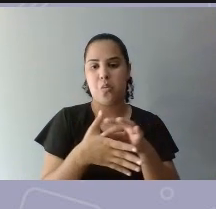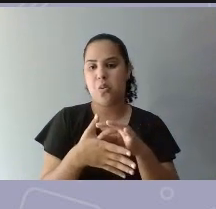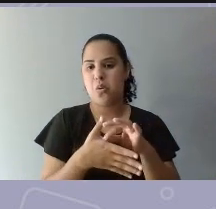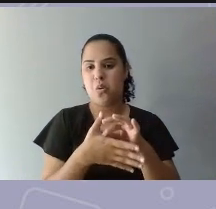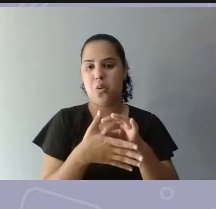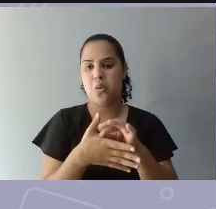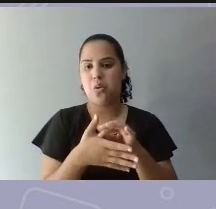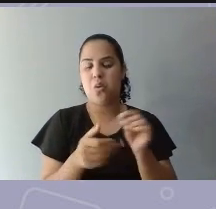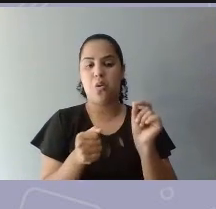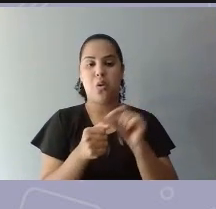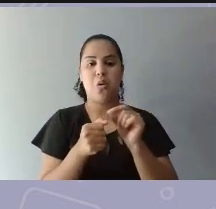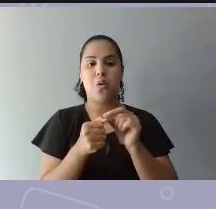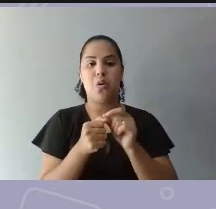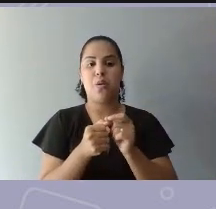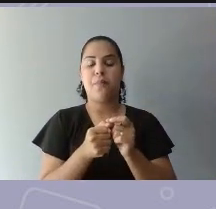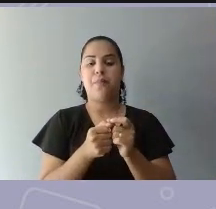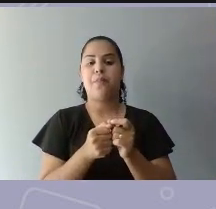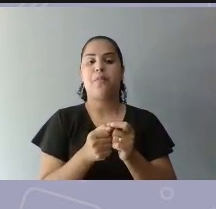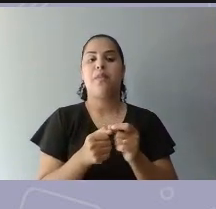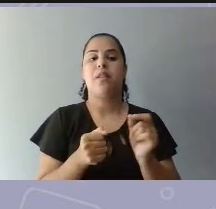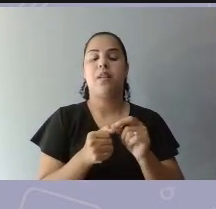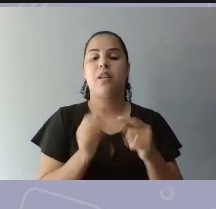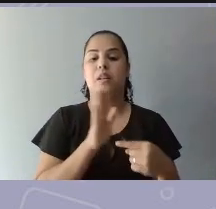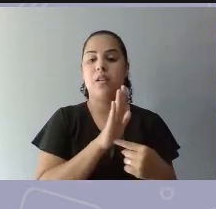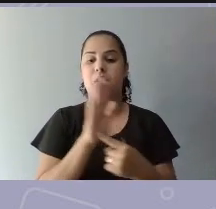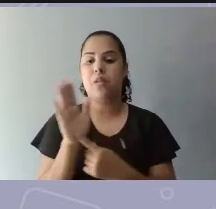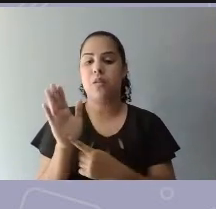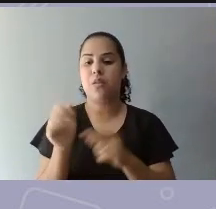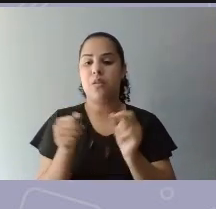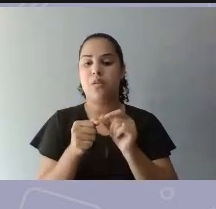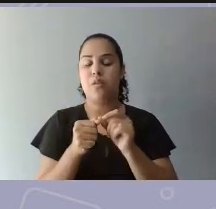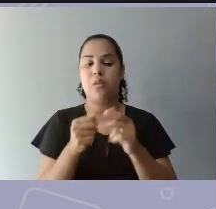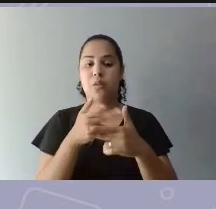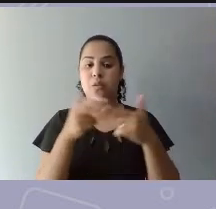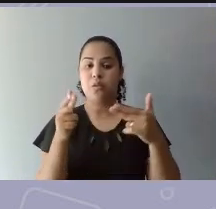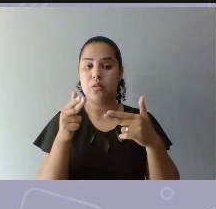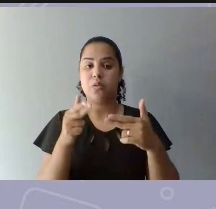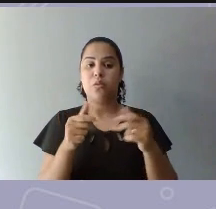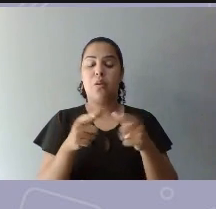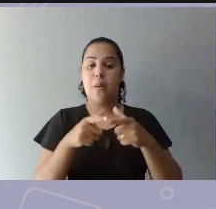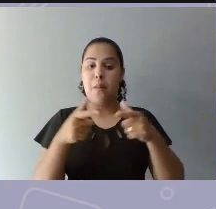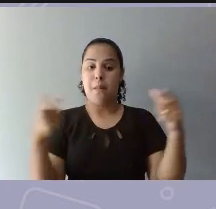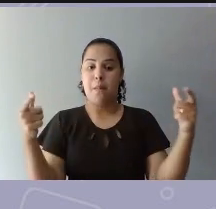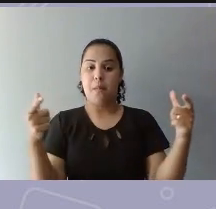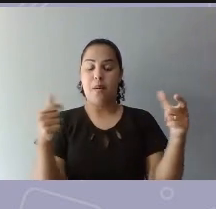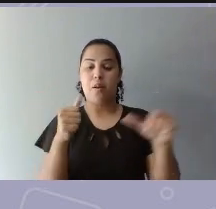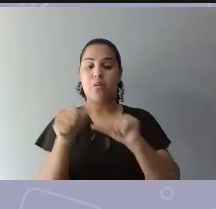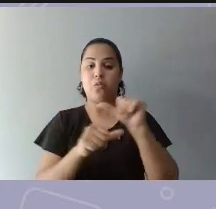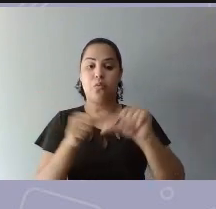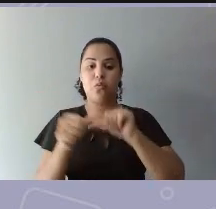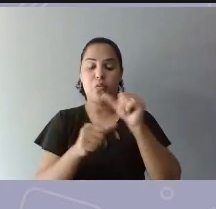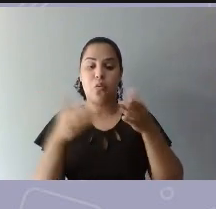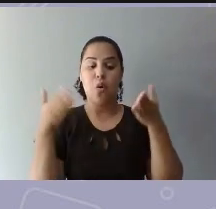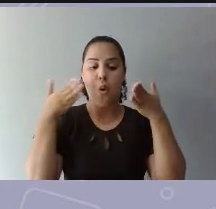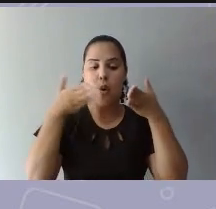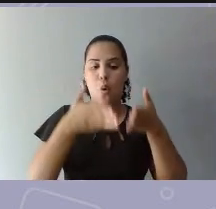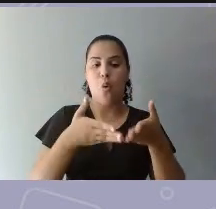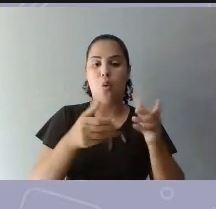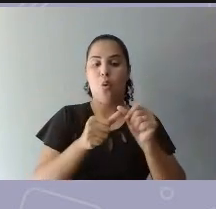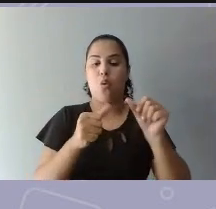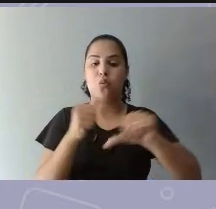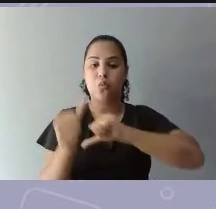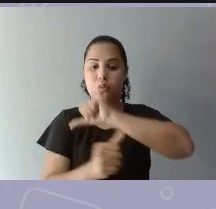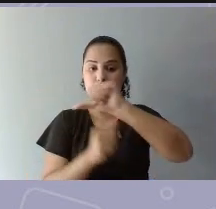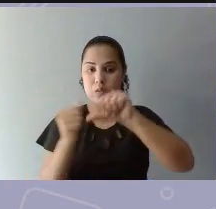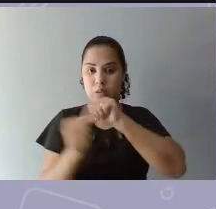células microbianas ela vai sair porque o meio externo ele está ali com a maior concentração de solutos então vai ocorrer o processo de osmose o transporte